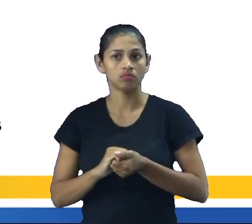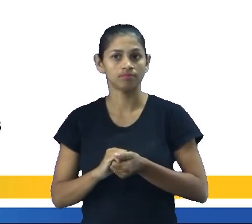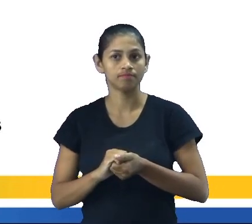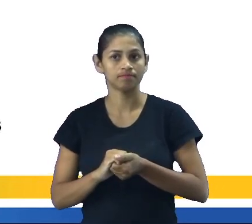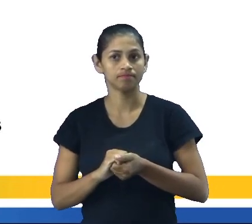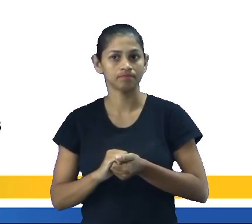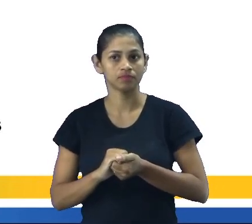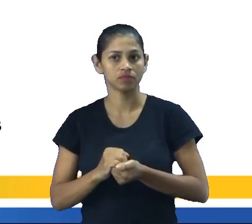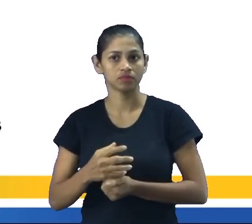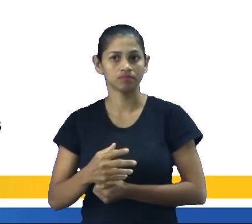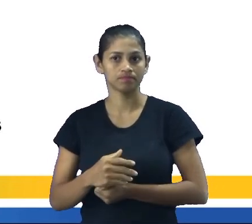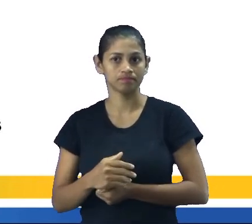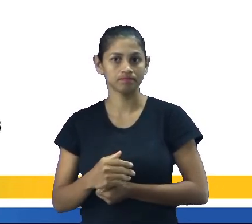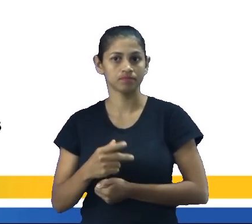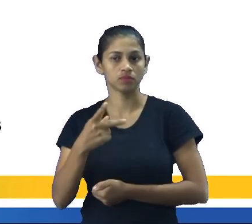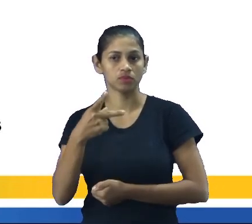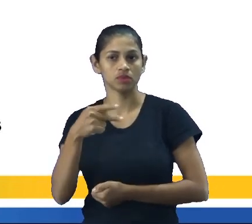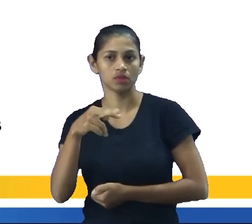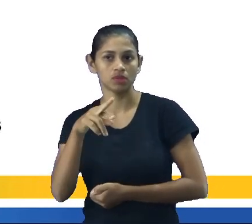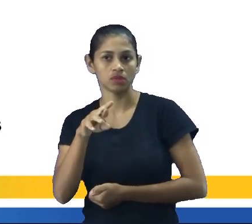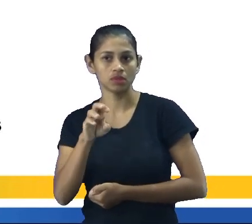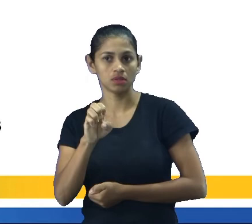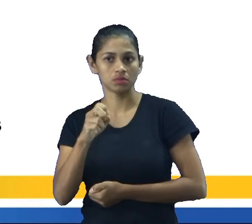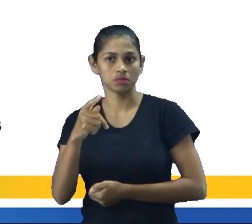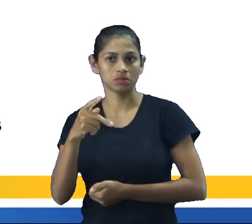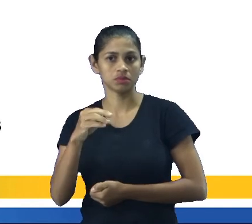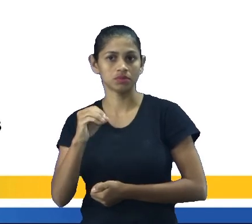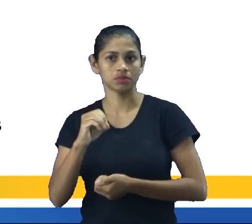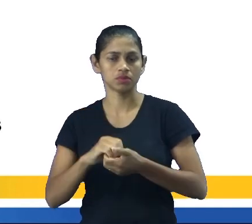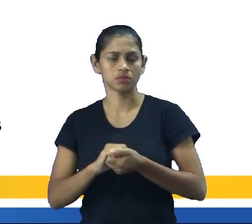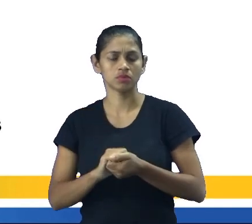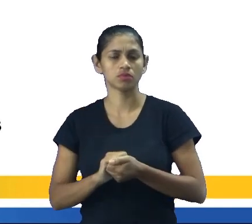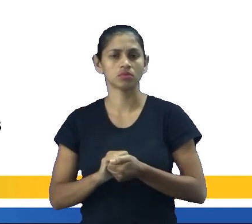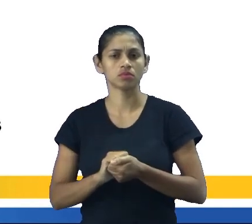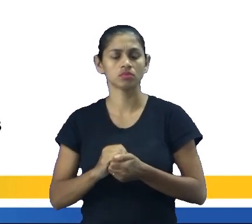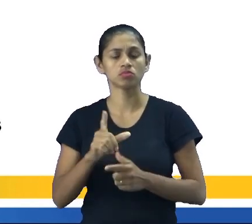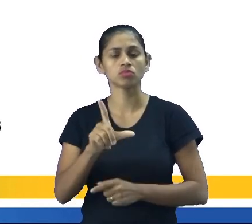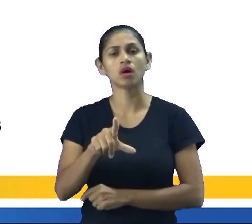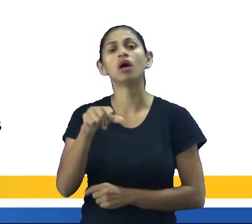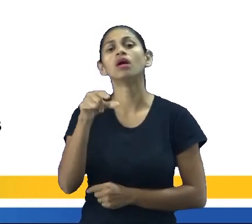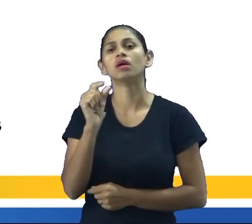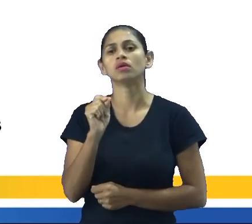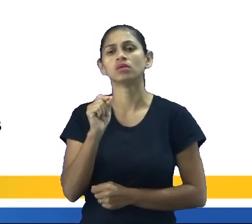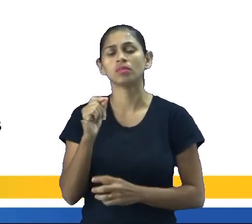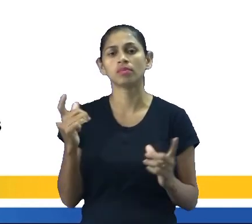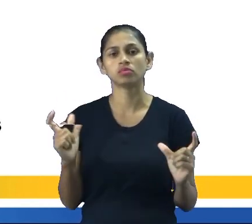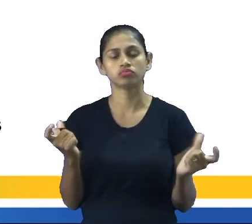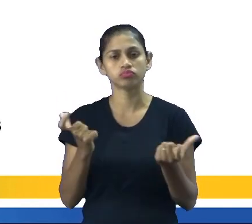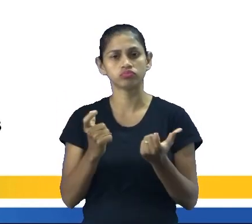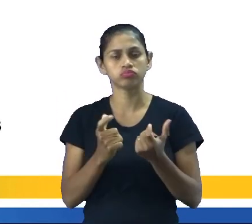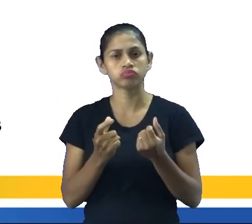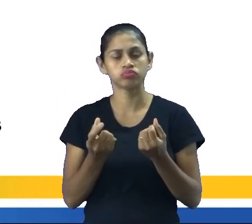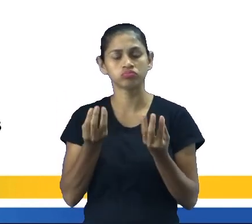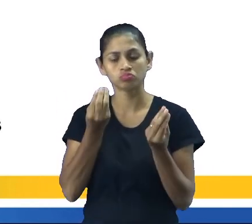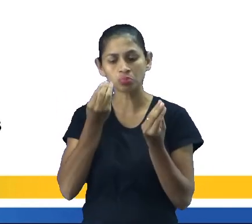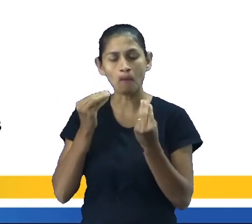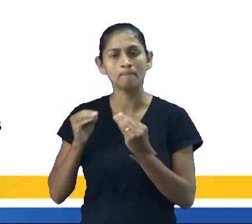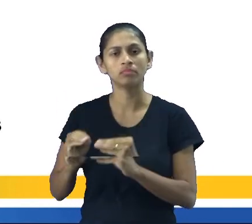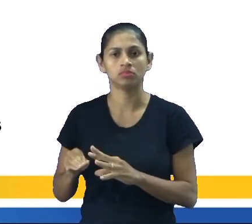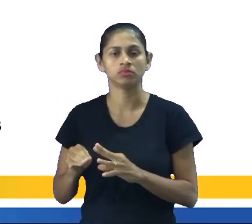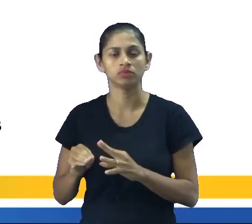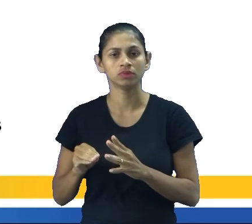a piretrina e a coronopilina, têm sido uma alternativa ali para diminuir os prejuízos